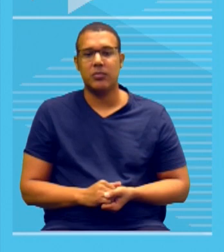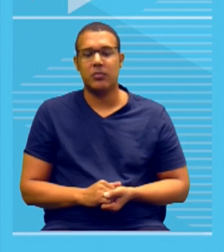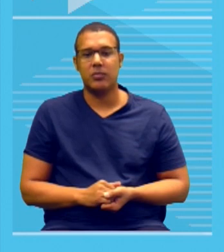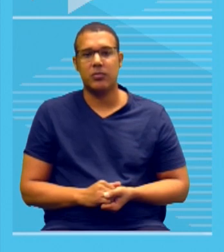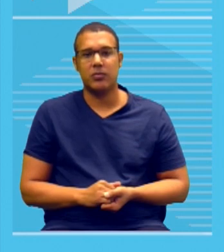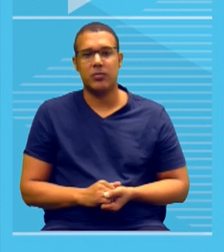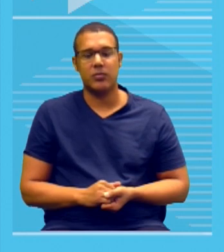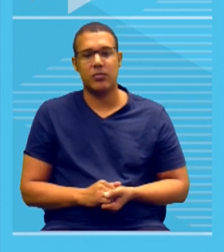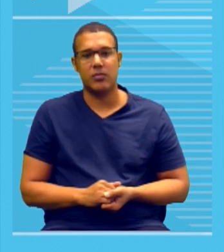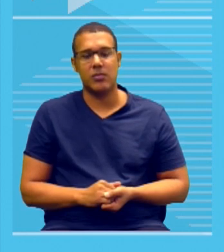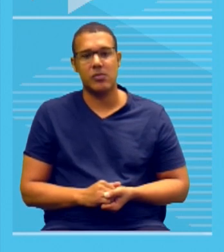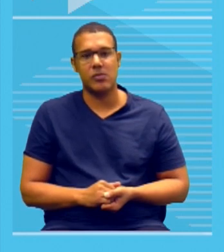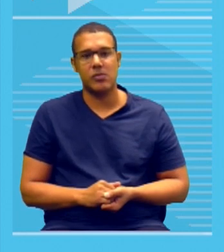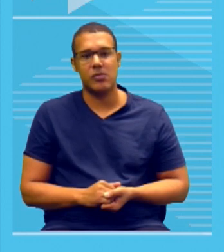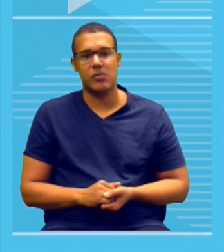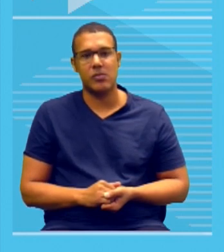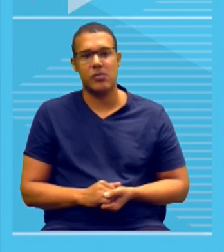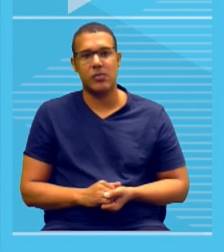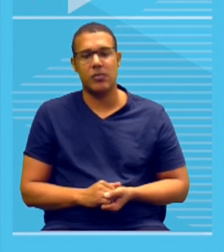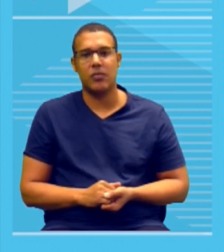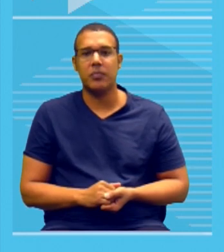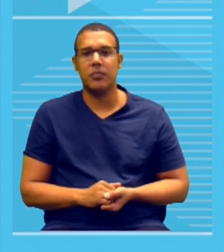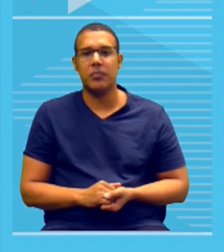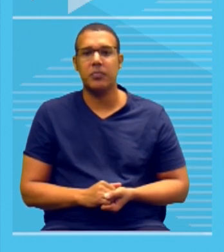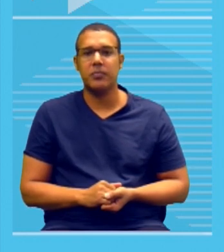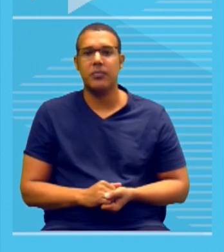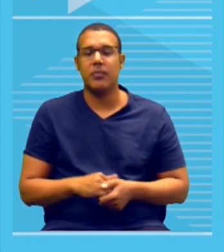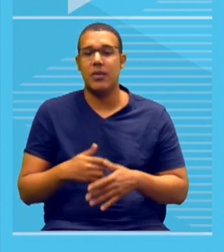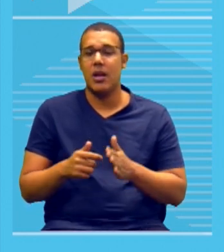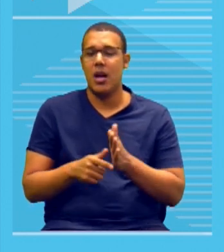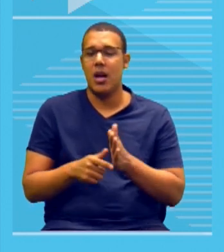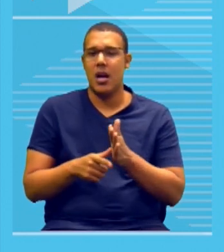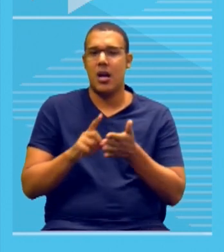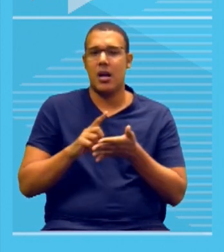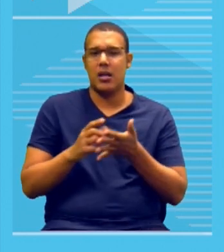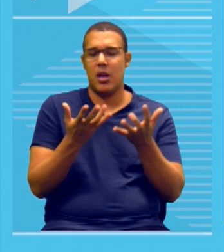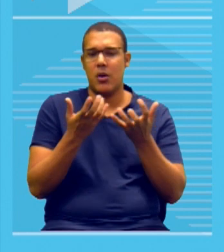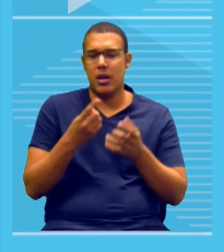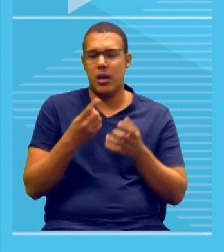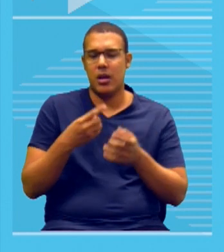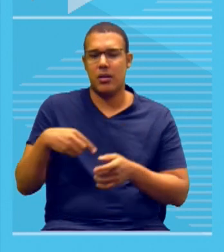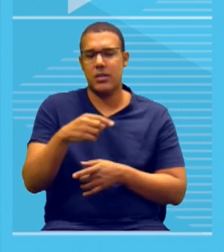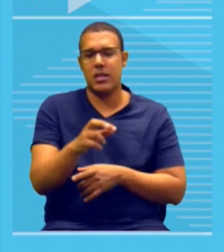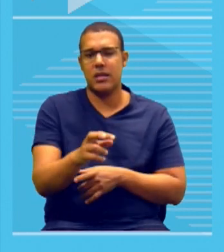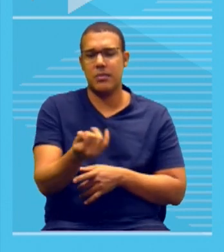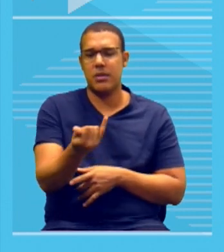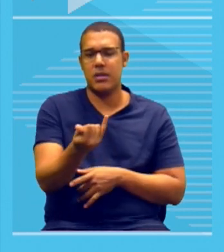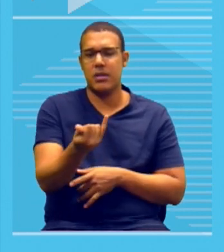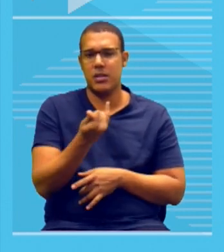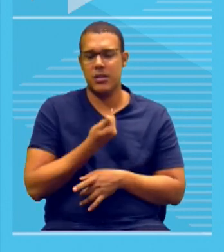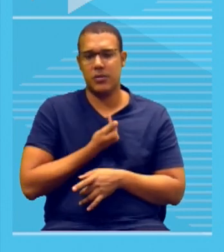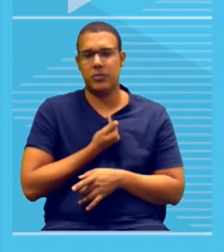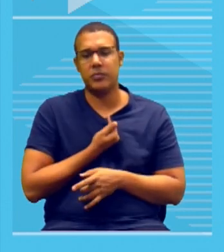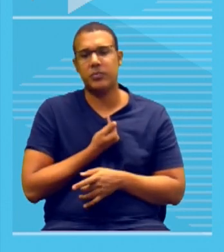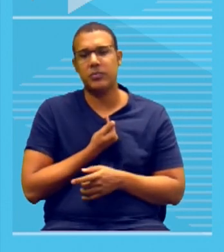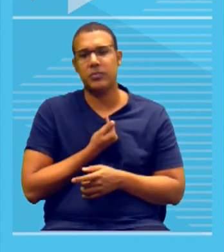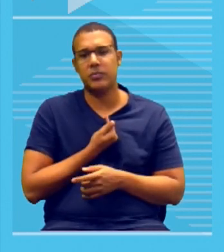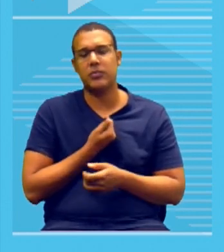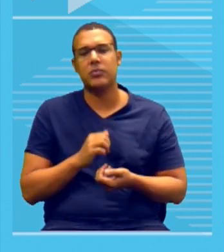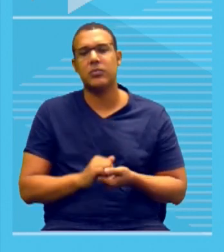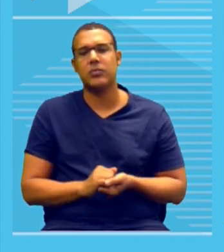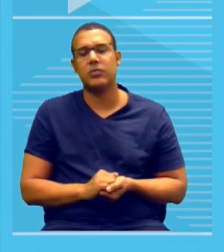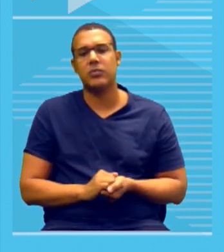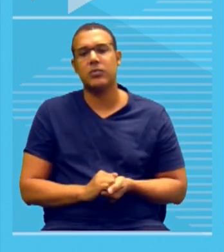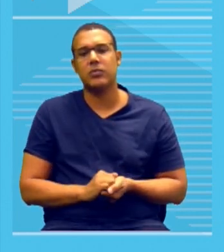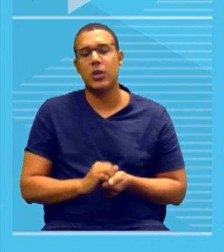Não antes de colocar isso aqui eu quero que vocês me digam aí quais